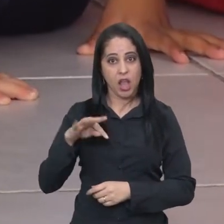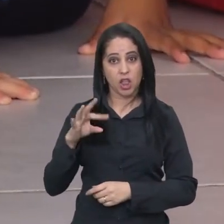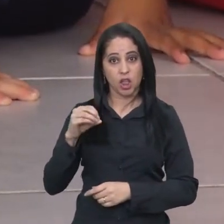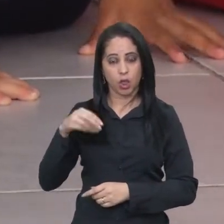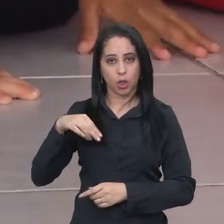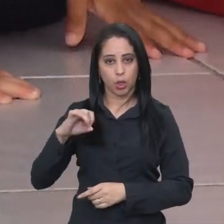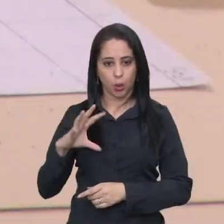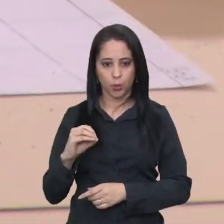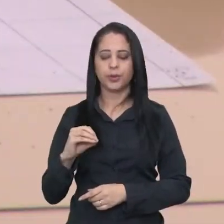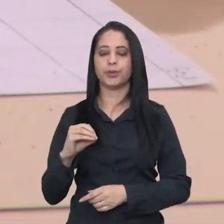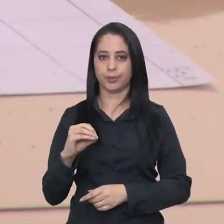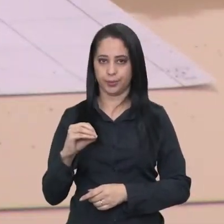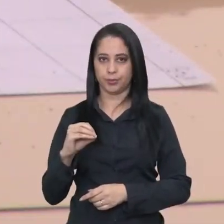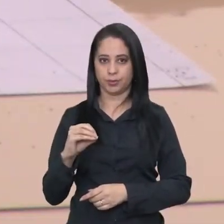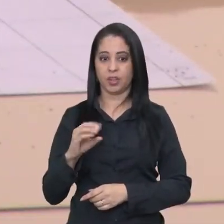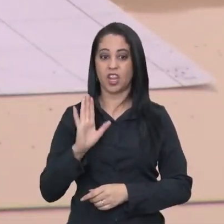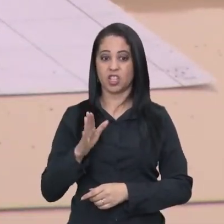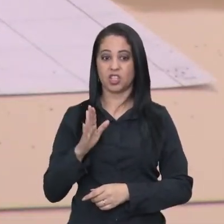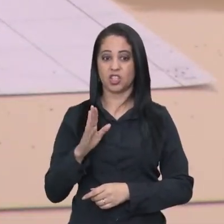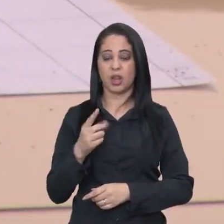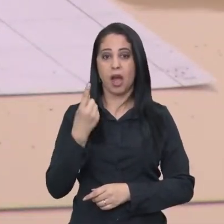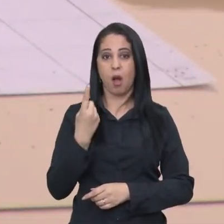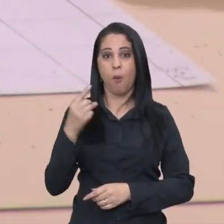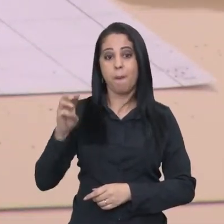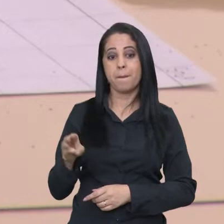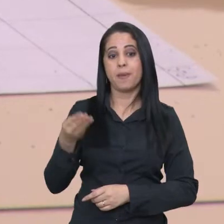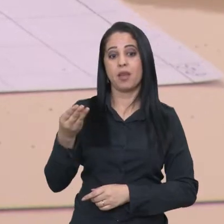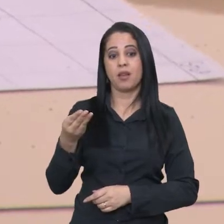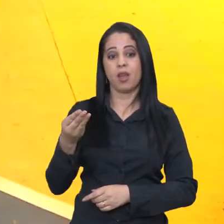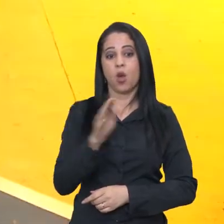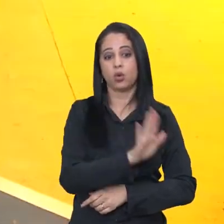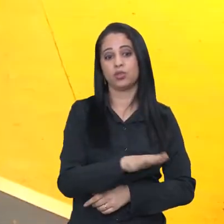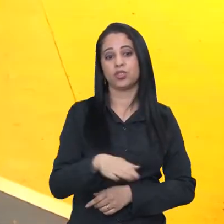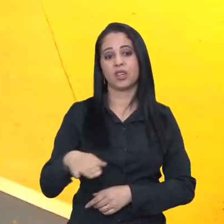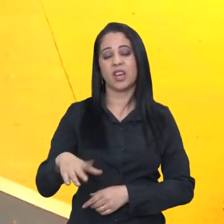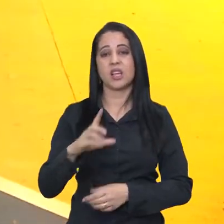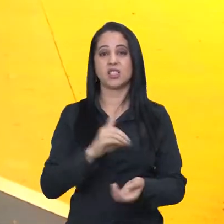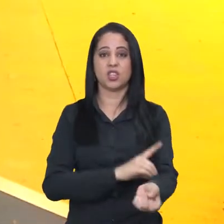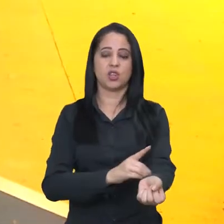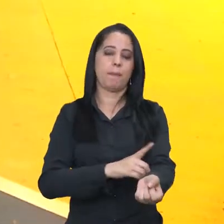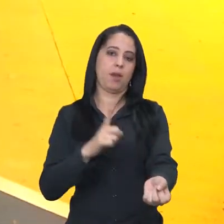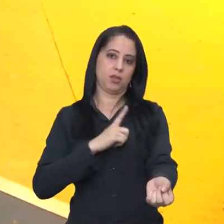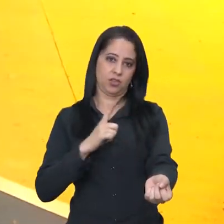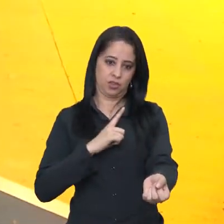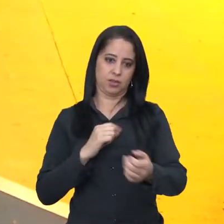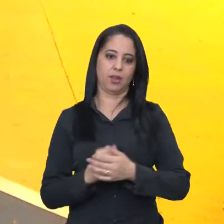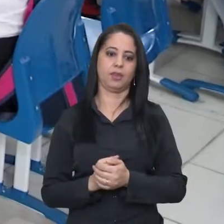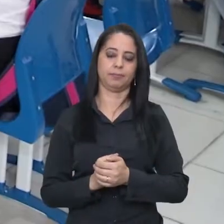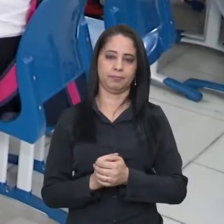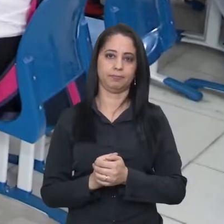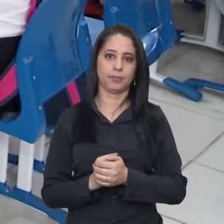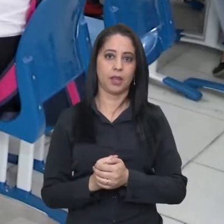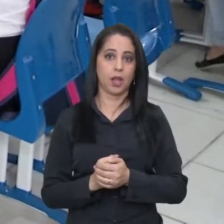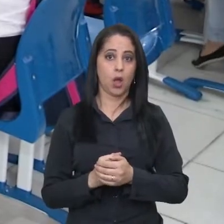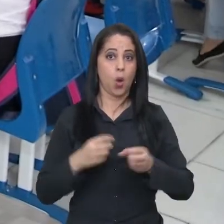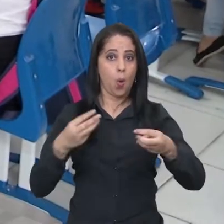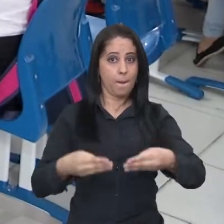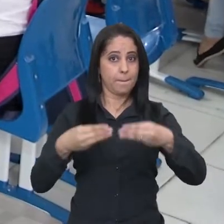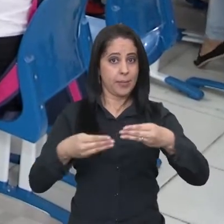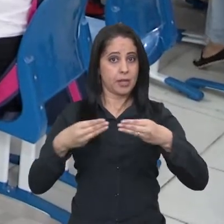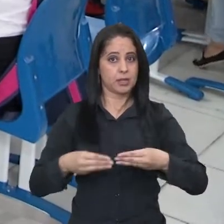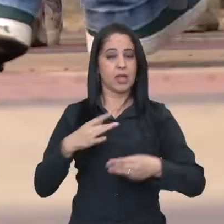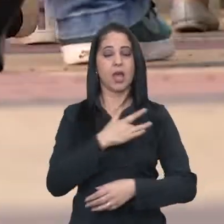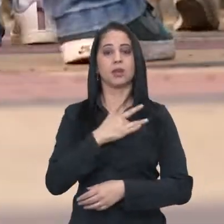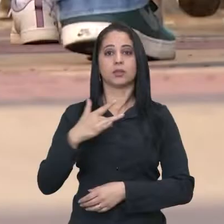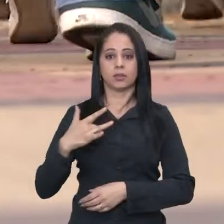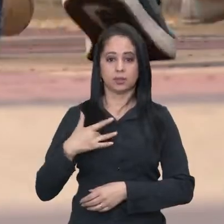1 milhão de crianças e adolescentes menores de 20 anos que convivem com a diabetes no Brasil, segundo o Ministério da